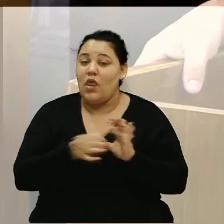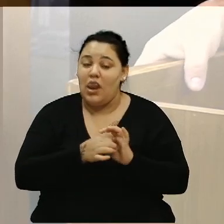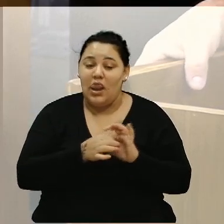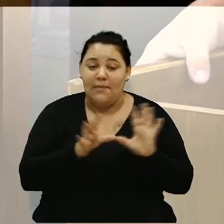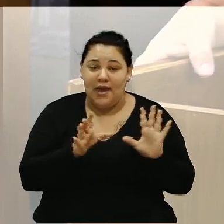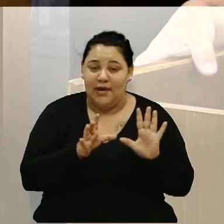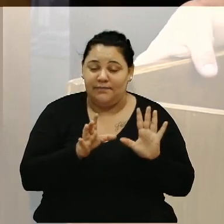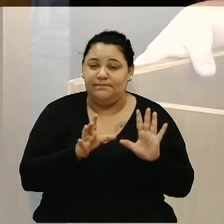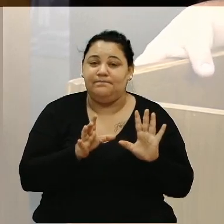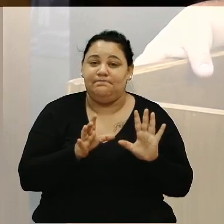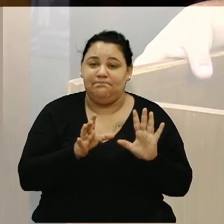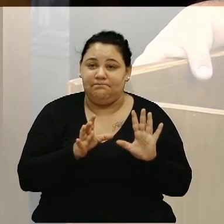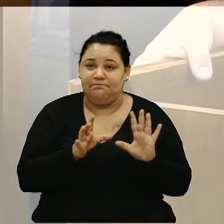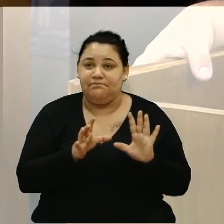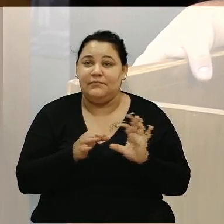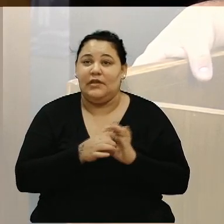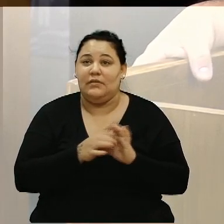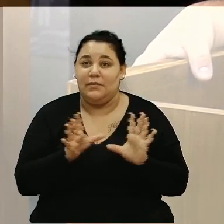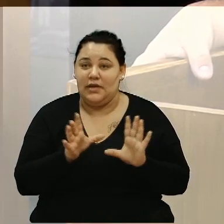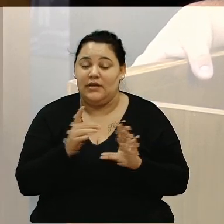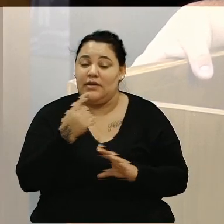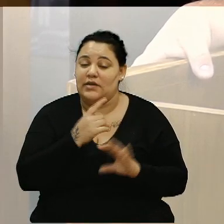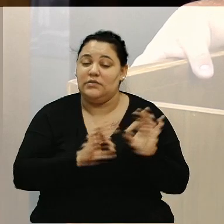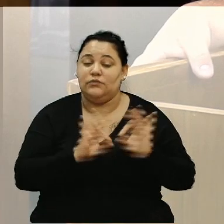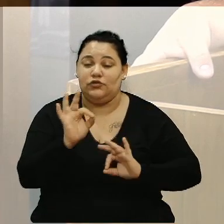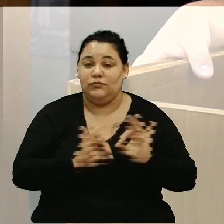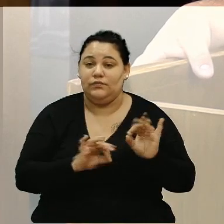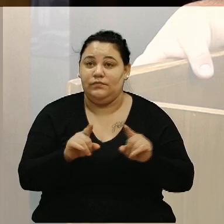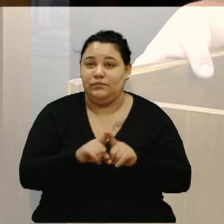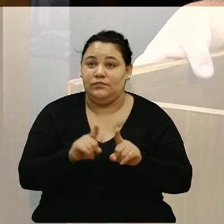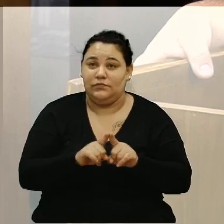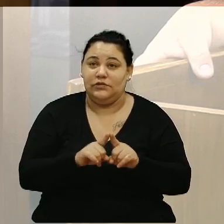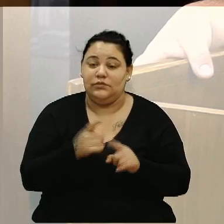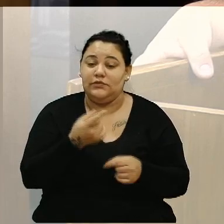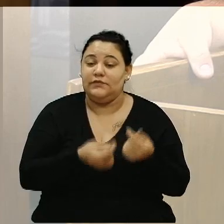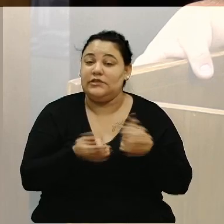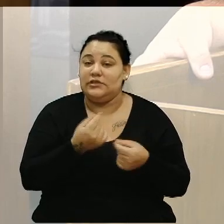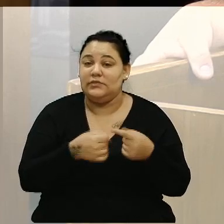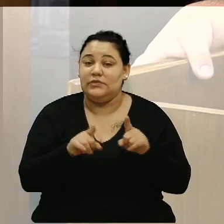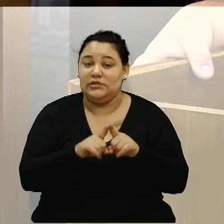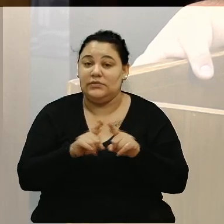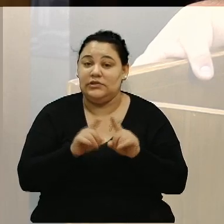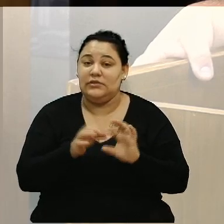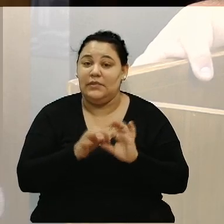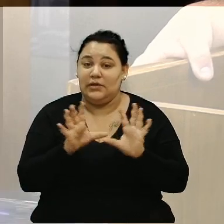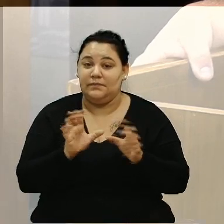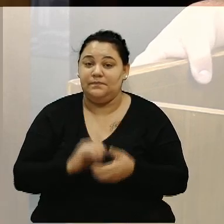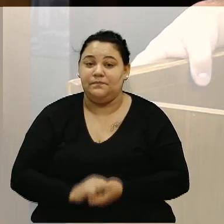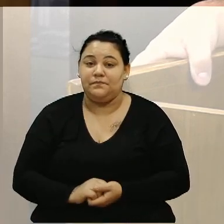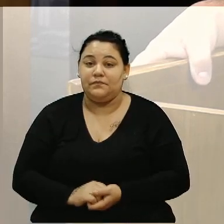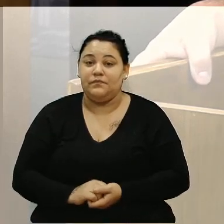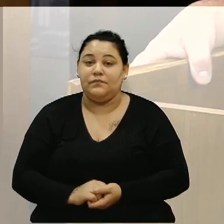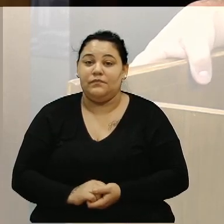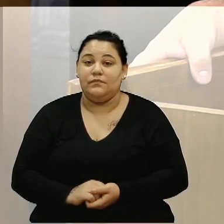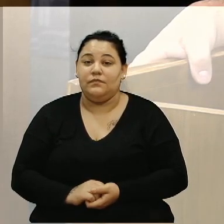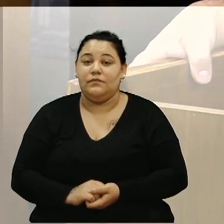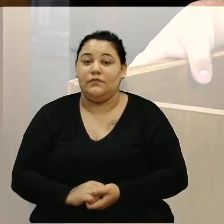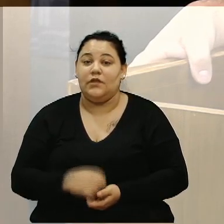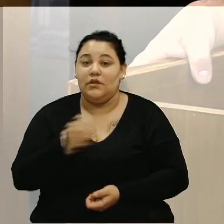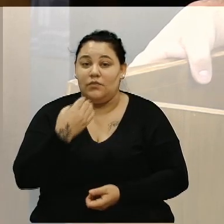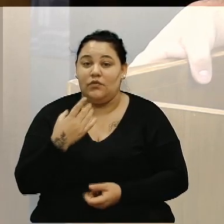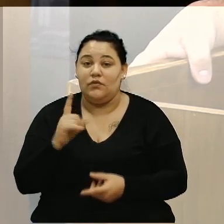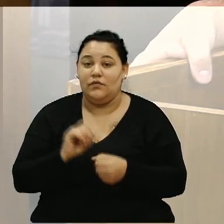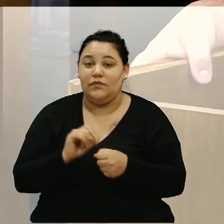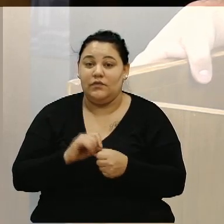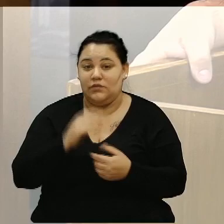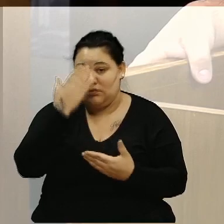desburocratizar e liberou, então, este projeto para os financiamentos serem liberados. Então, que bom. Faço um agradecimento também